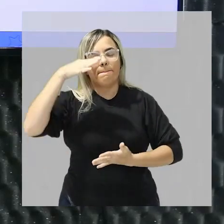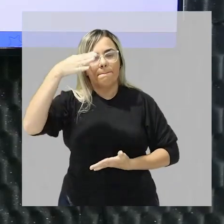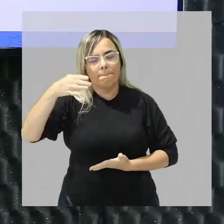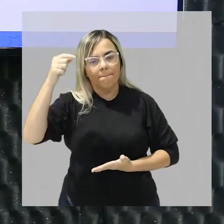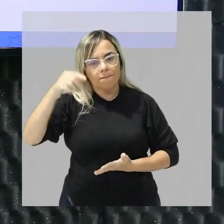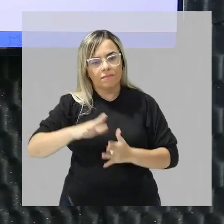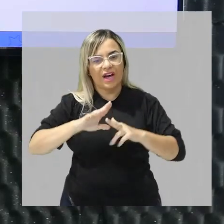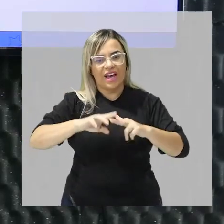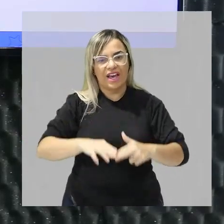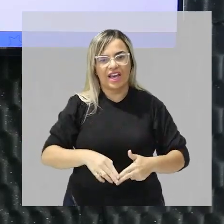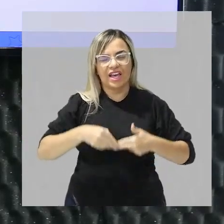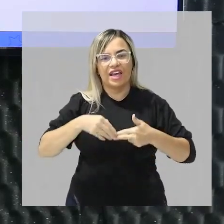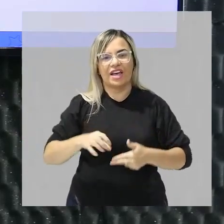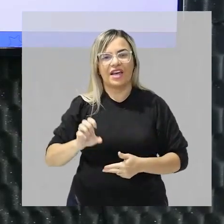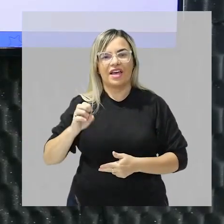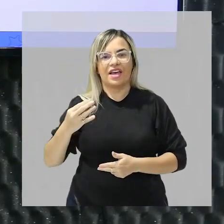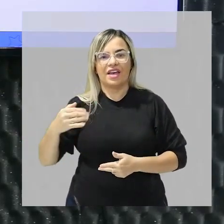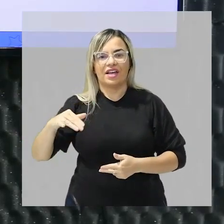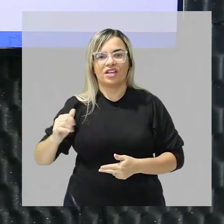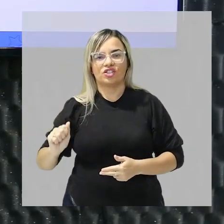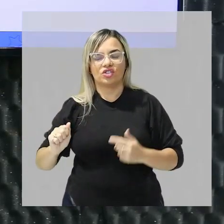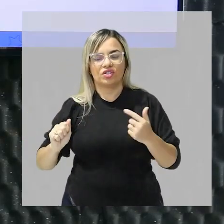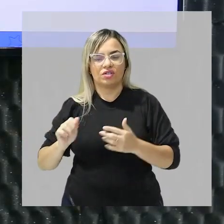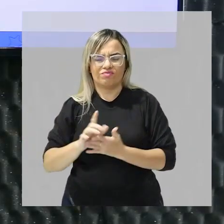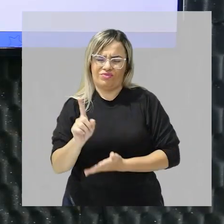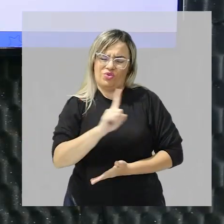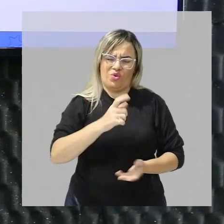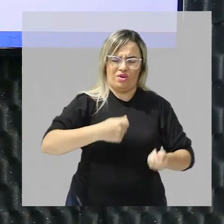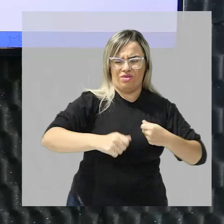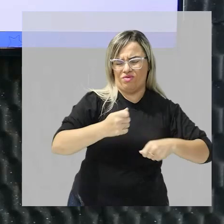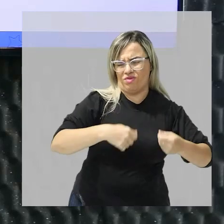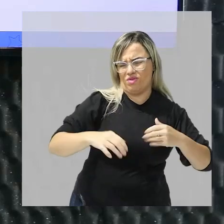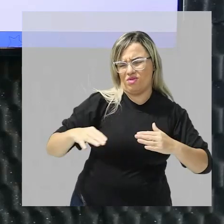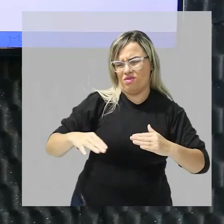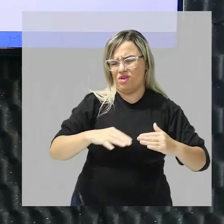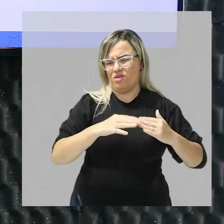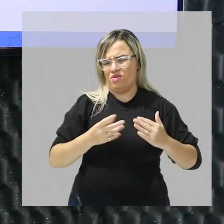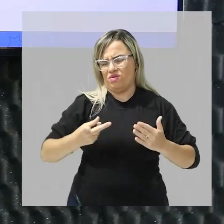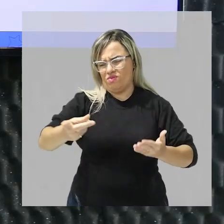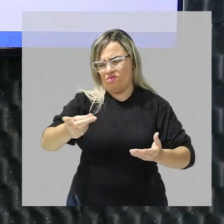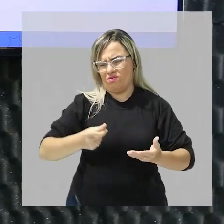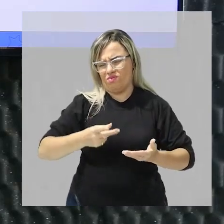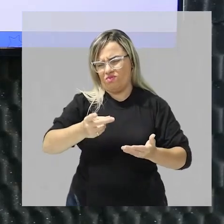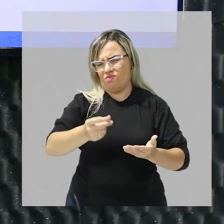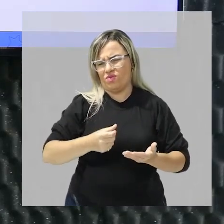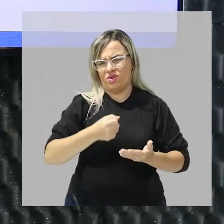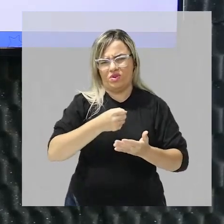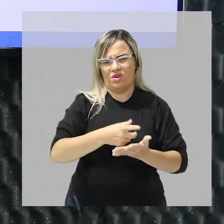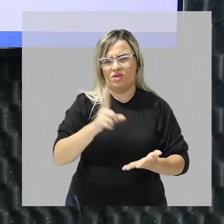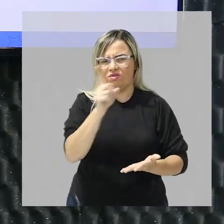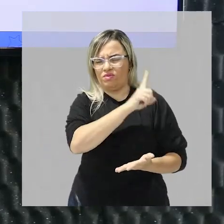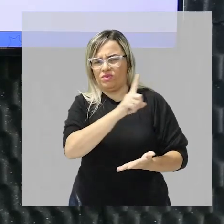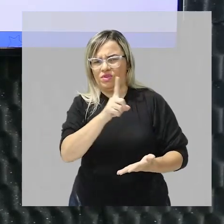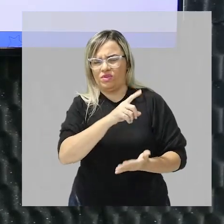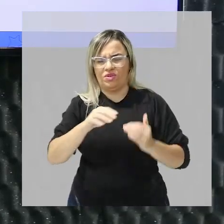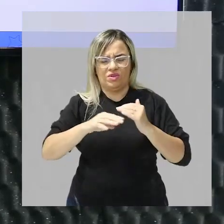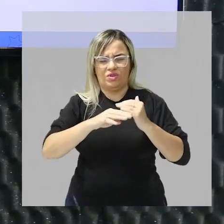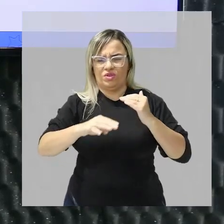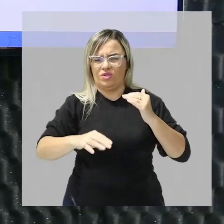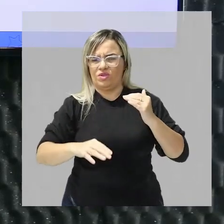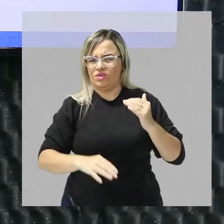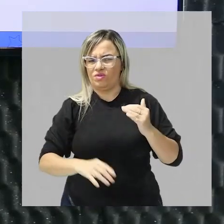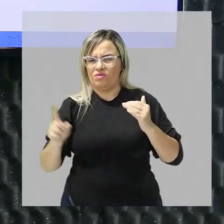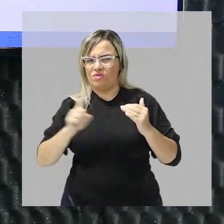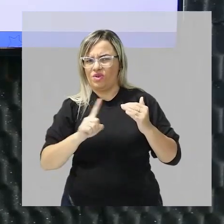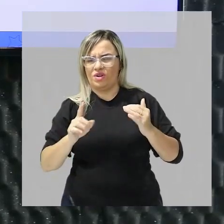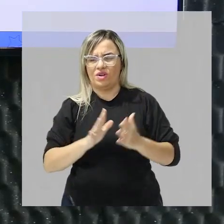questão étnica, não é economia, não é padrão de renda, de consumo, é outra coisa, não é desigualdade